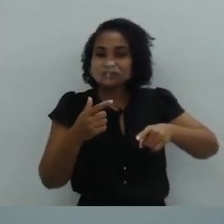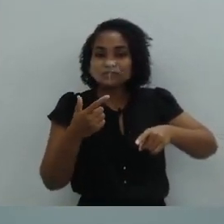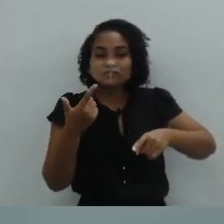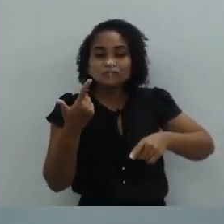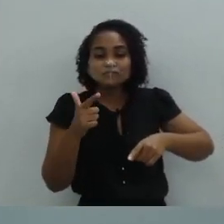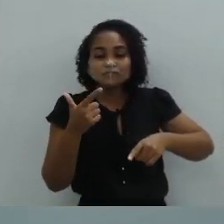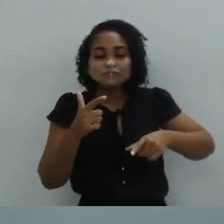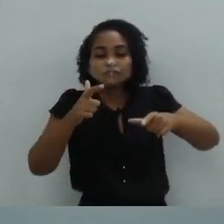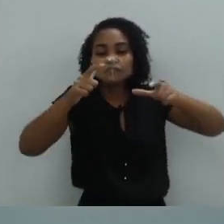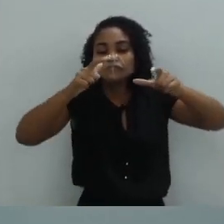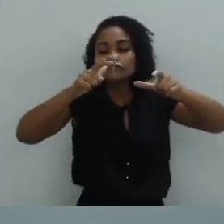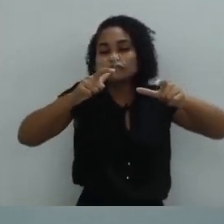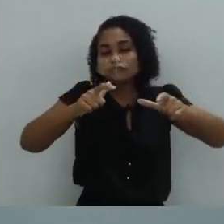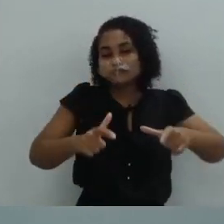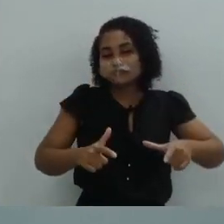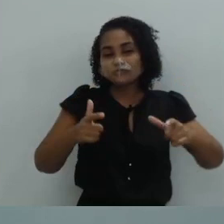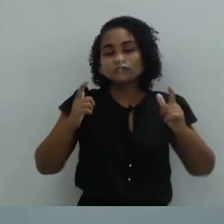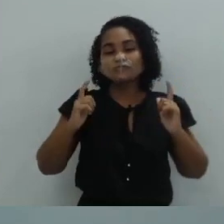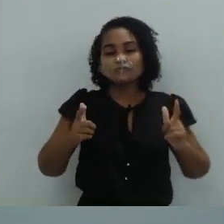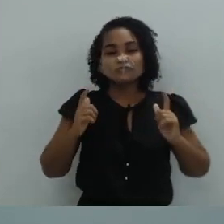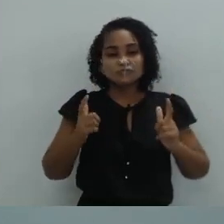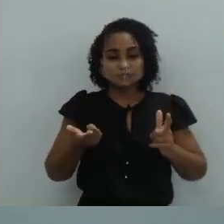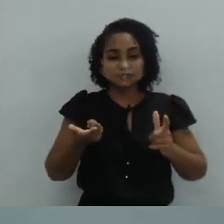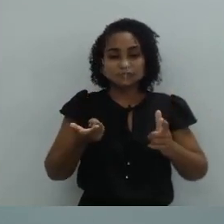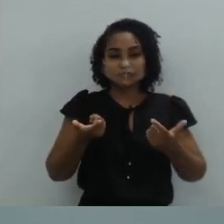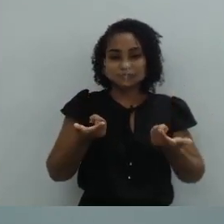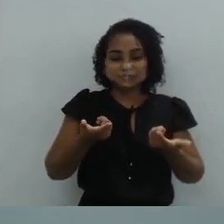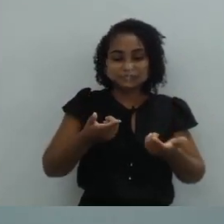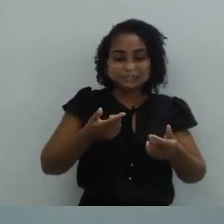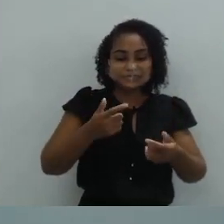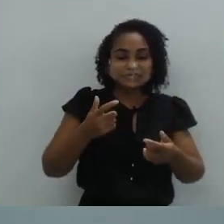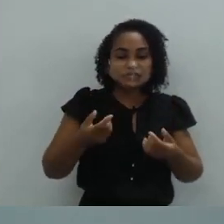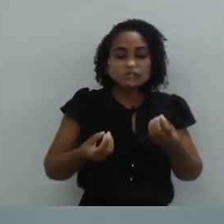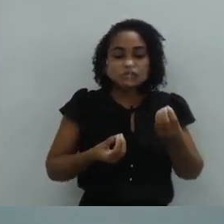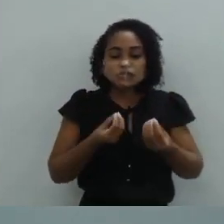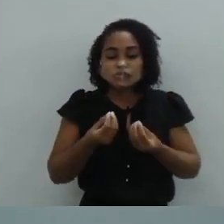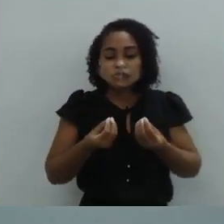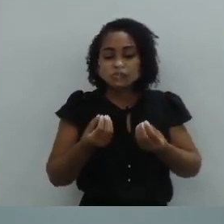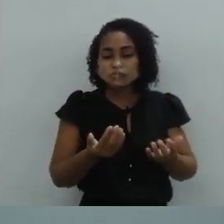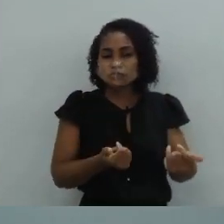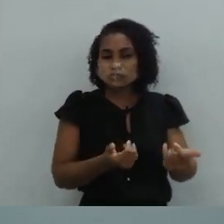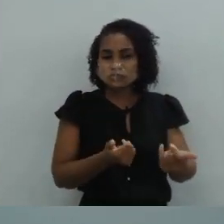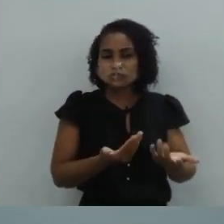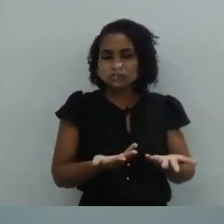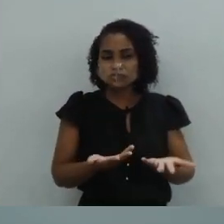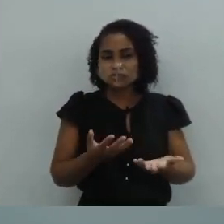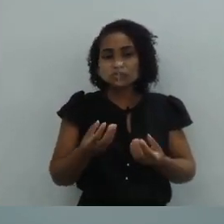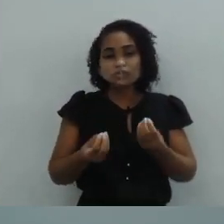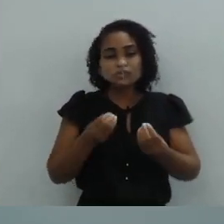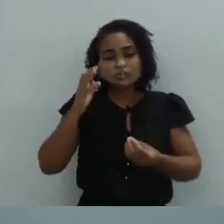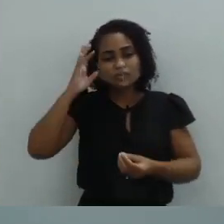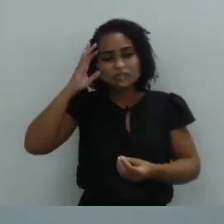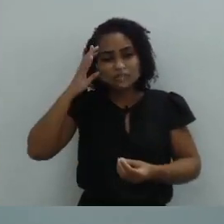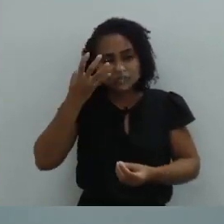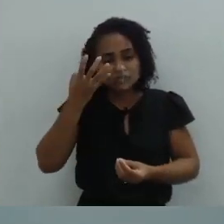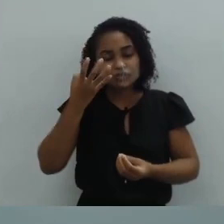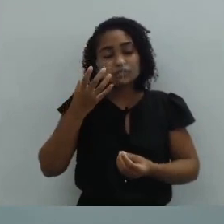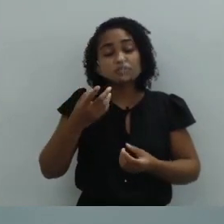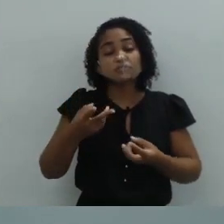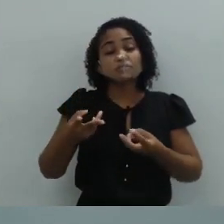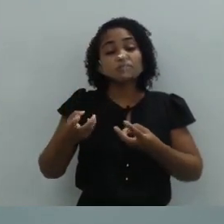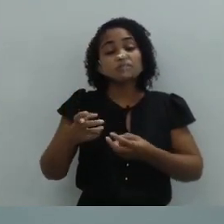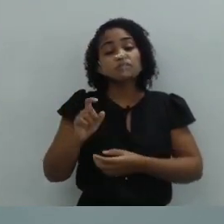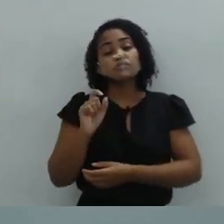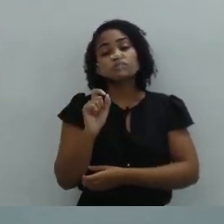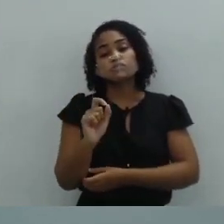um lugar comum de lazer para os jovens. Então, como é que a gente poderia solucionar esse problema, visto